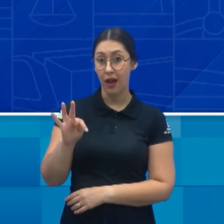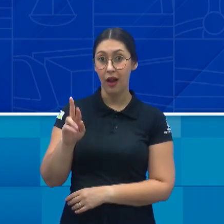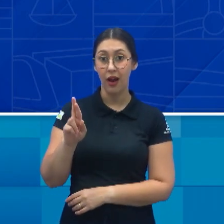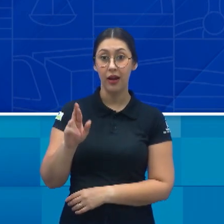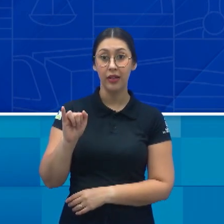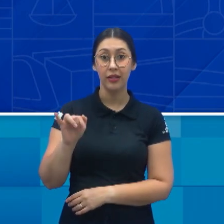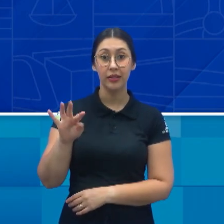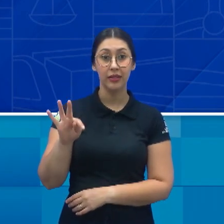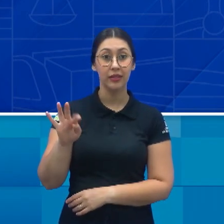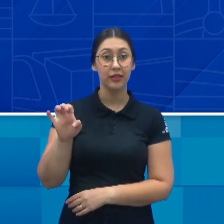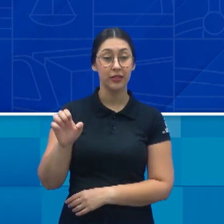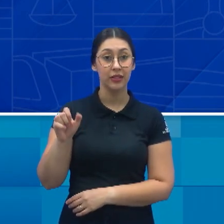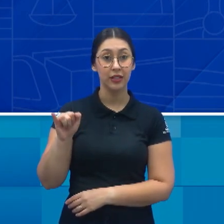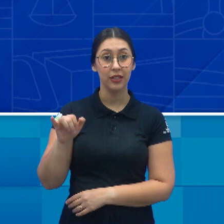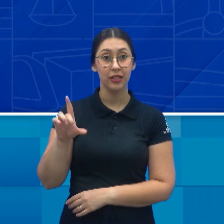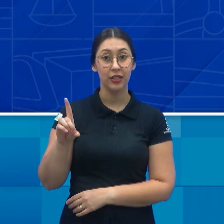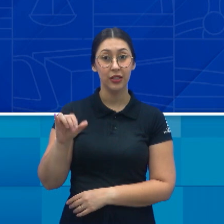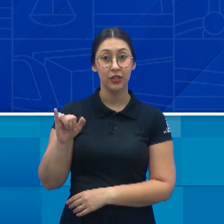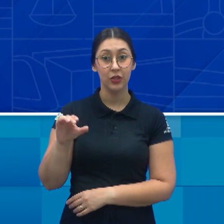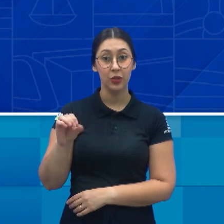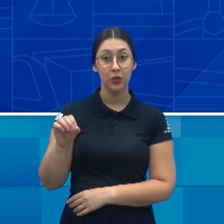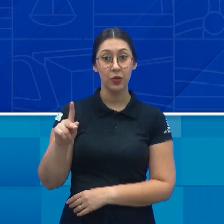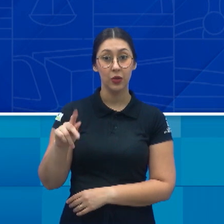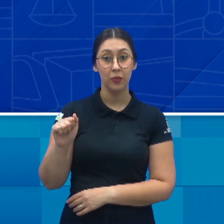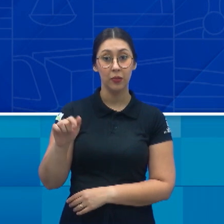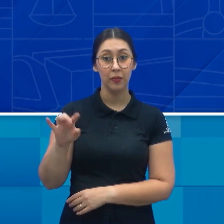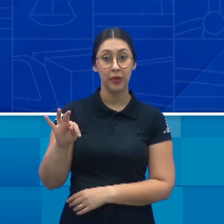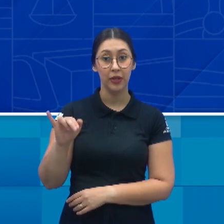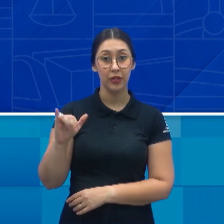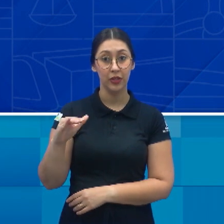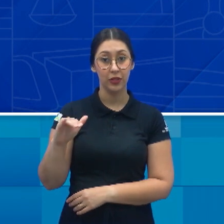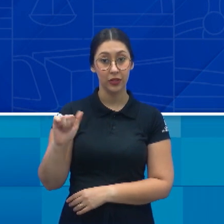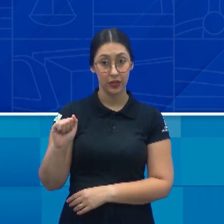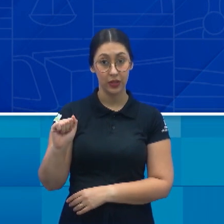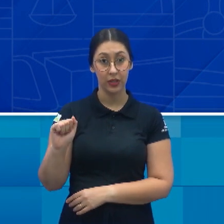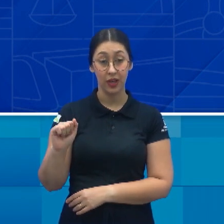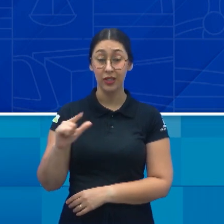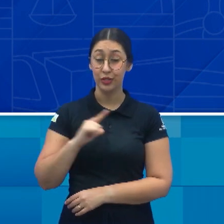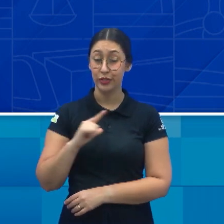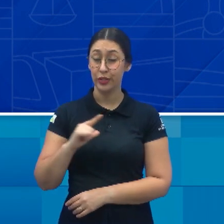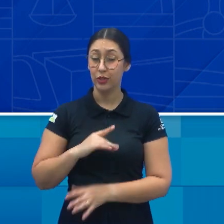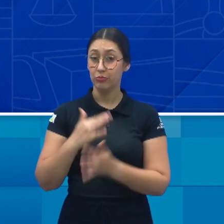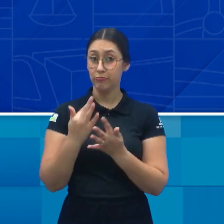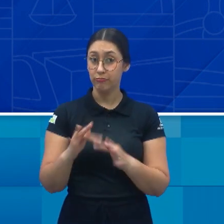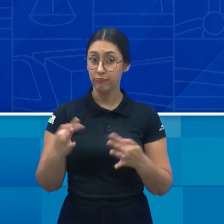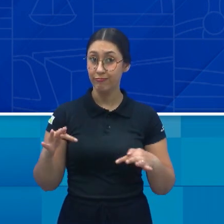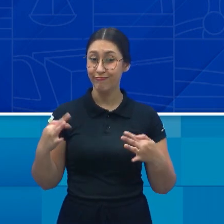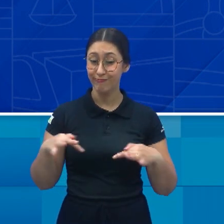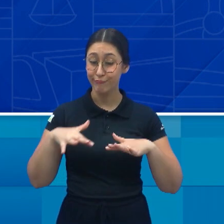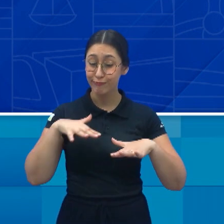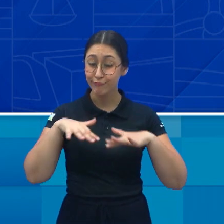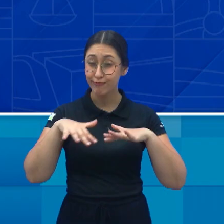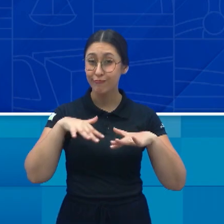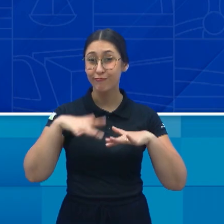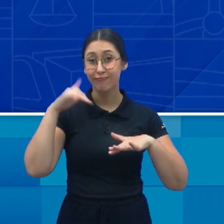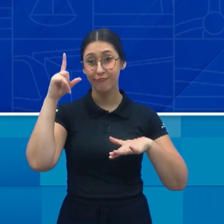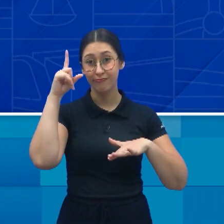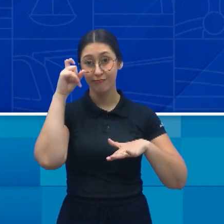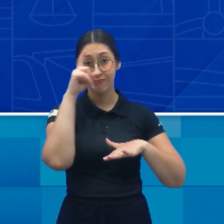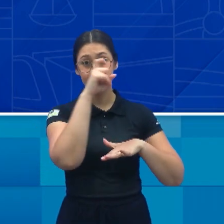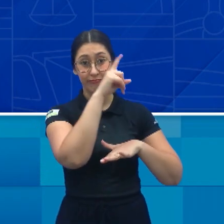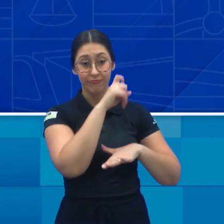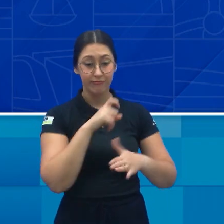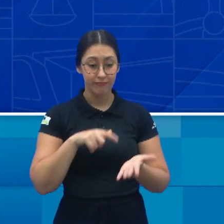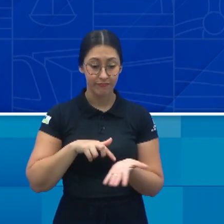idiopática juvenil poliarticular. Maia enfrentou dor intensa e limitações motoras desde muito pequena. Caminhar